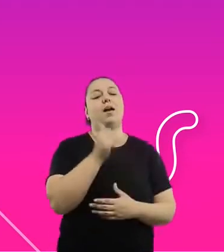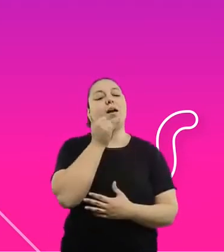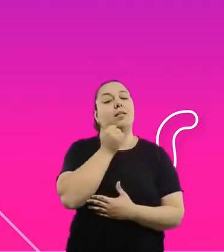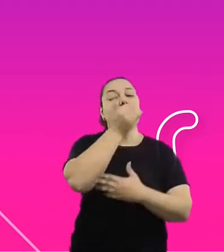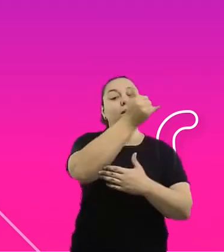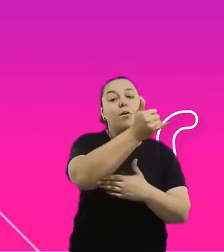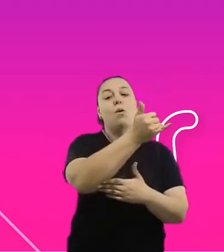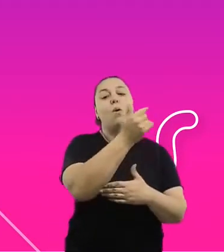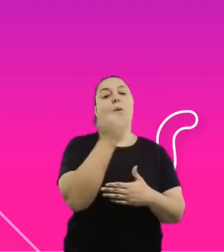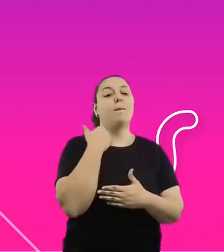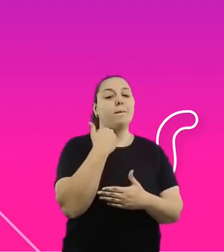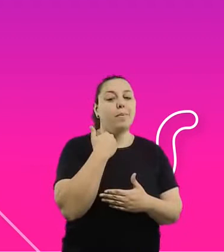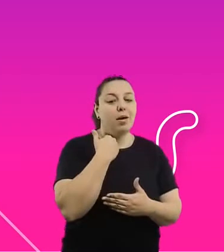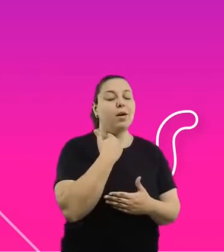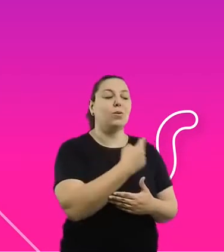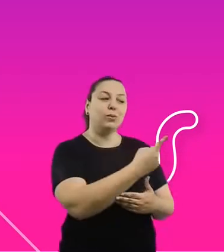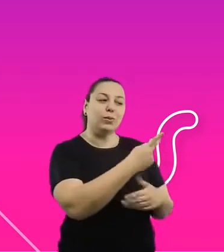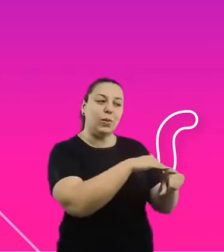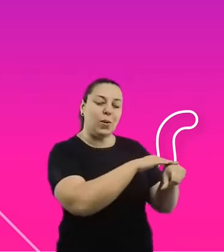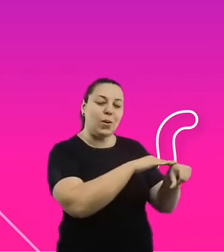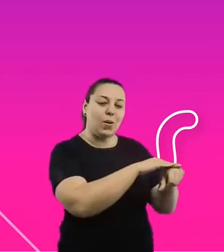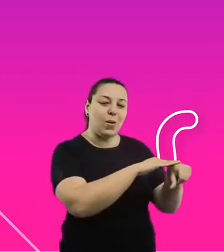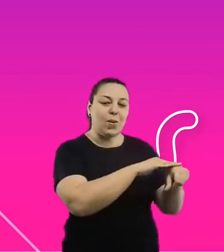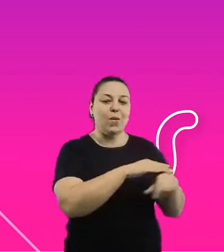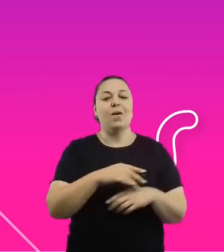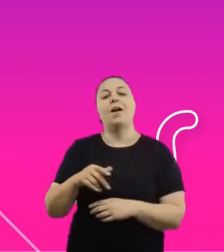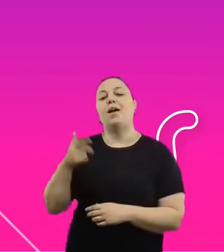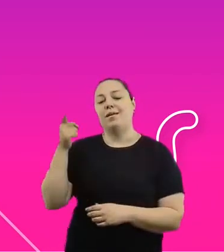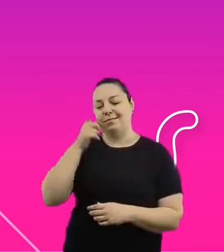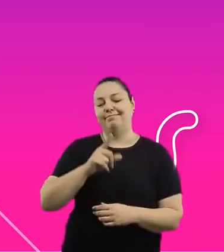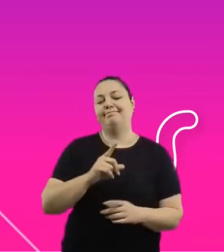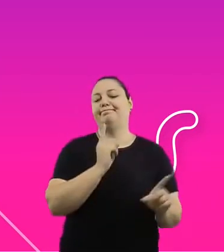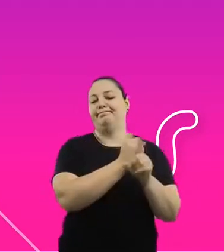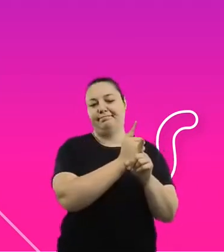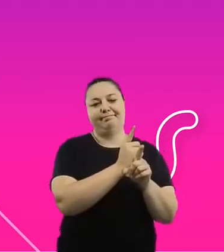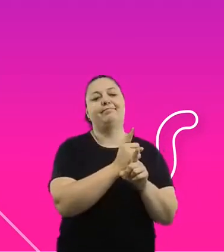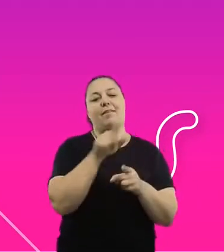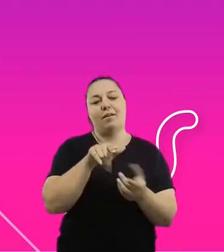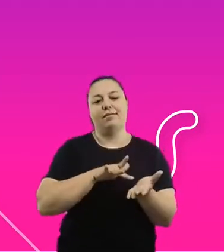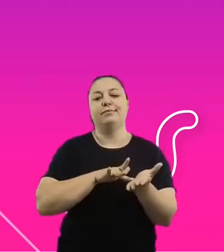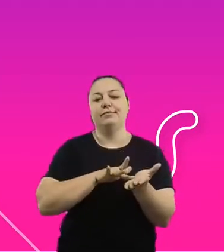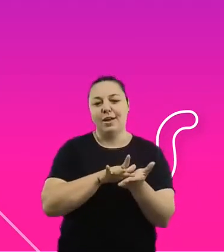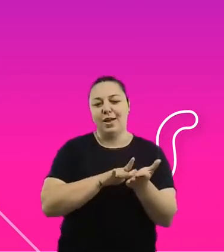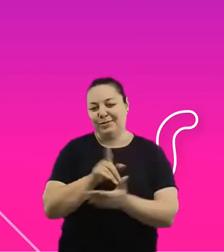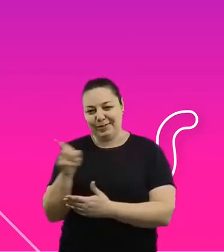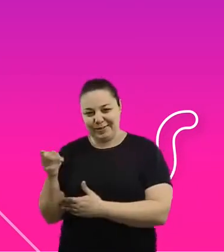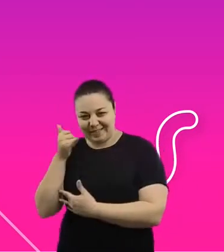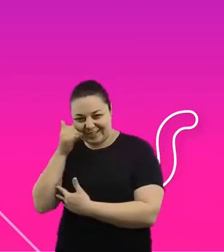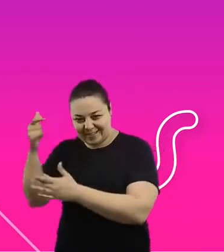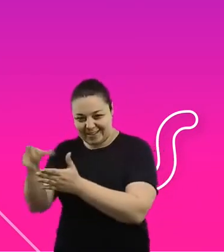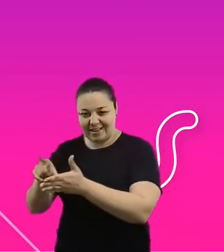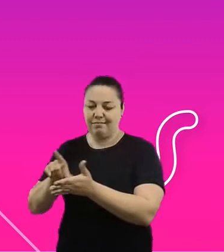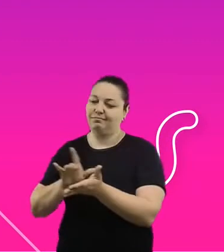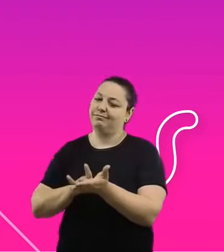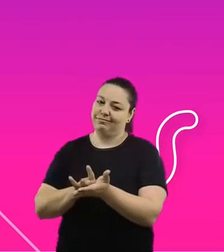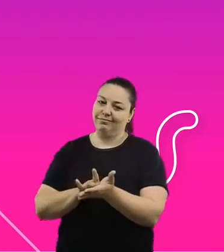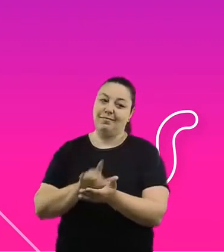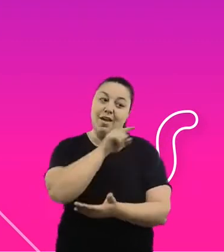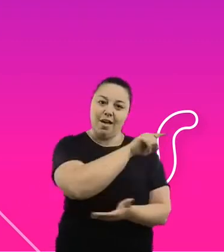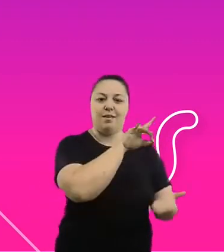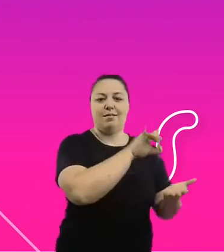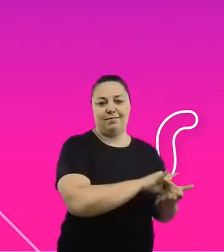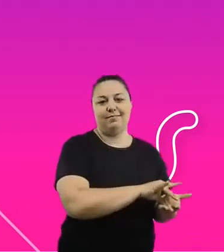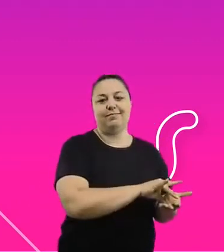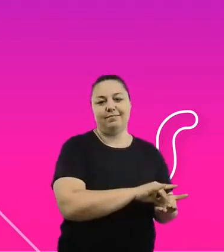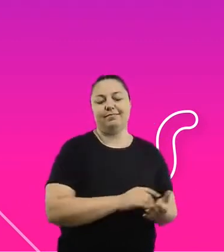os dois falavam com o banco, ele conseguiu descobrir que o banco que minha mãe estava falando era um banco falso, né? Então, é importante